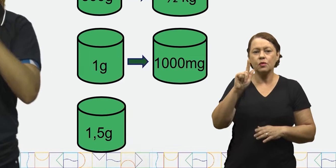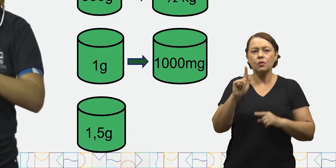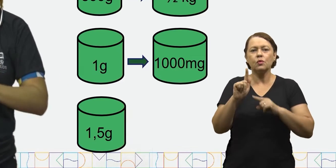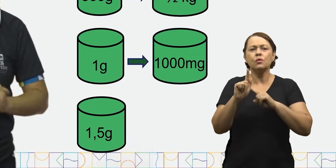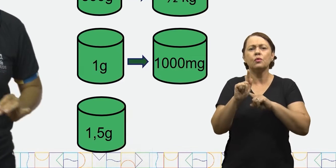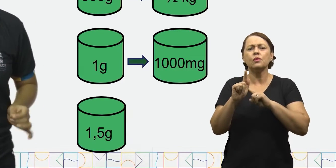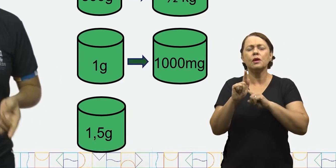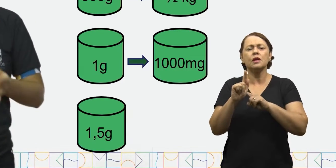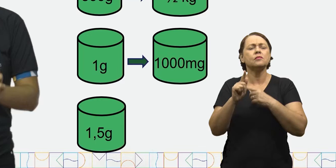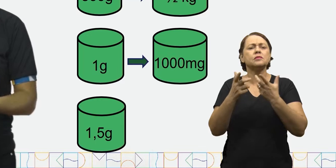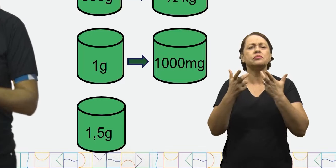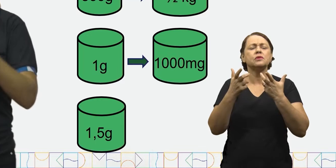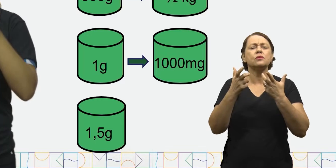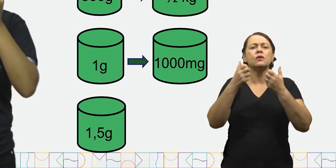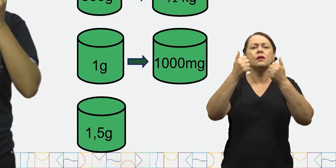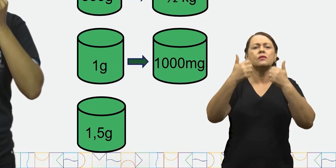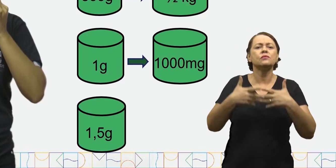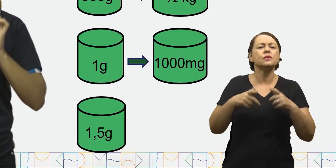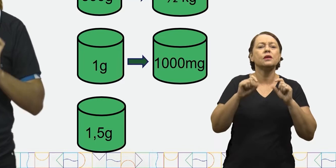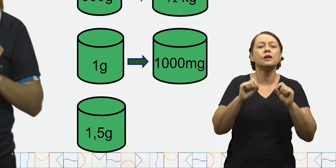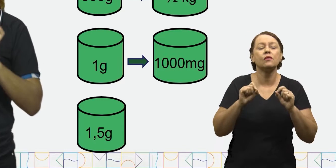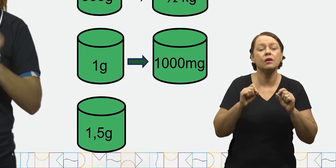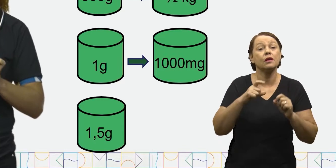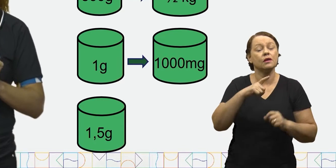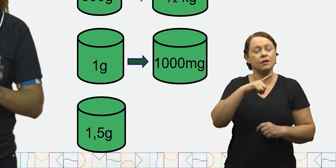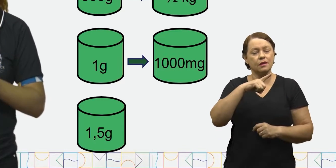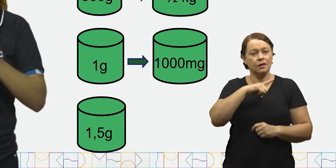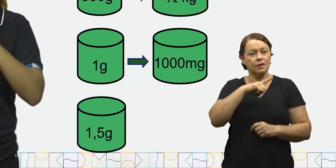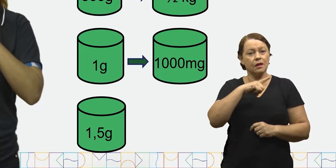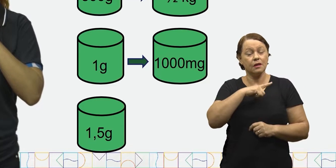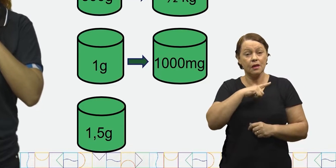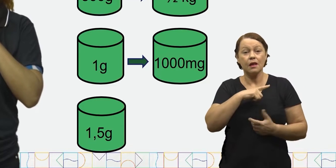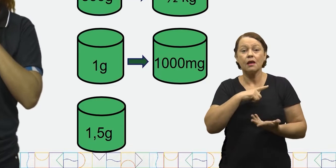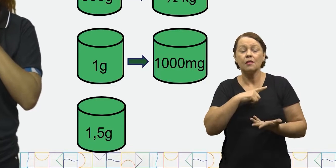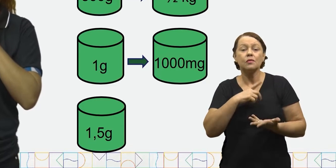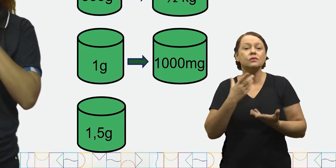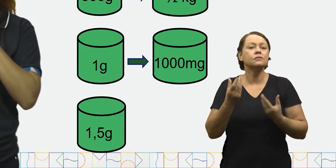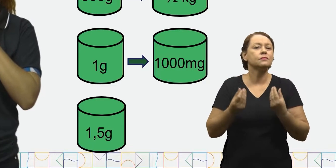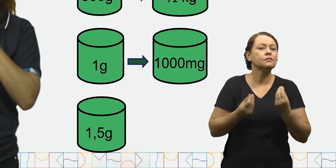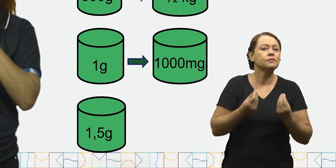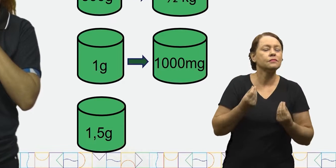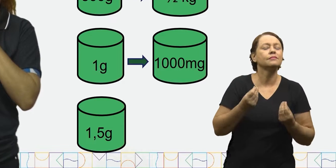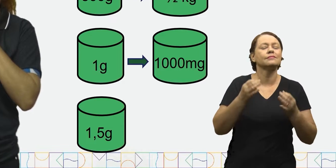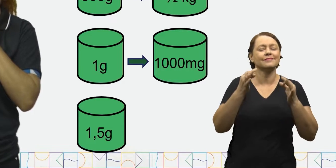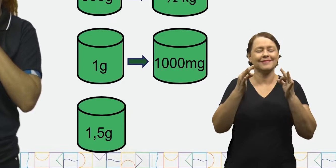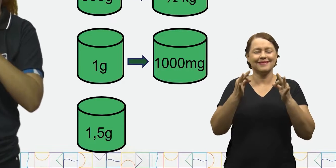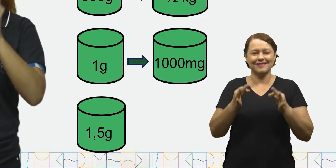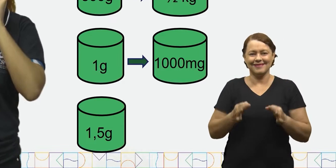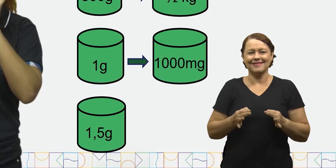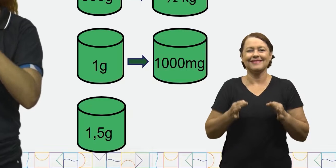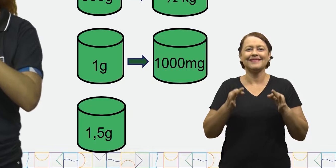1,5 gramas, queremos dizer que temos quanto?